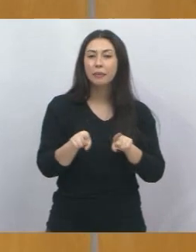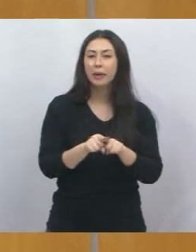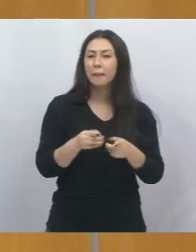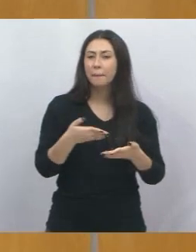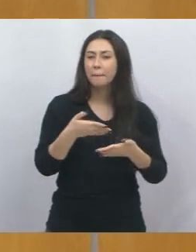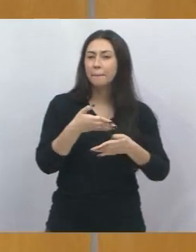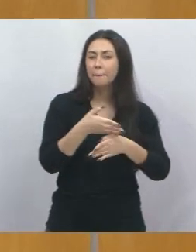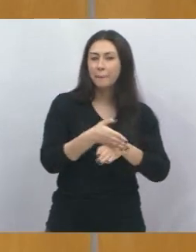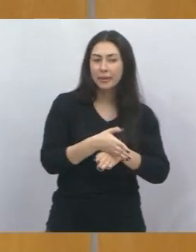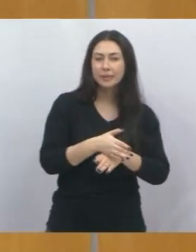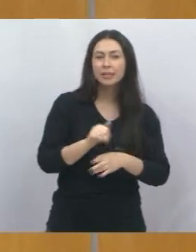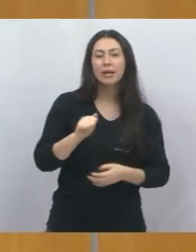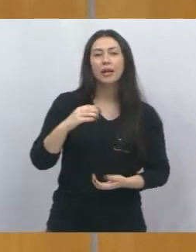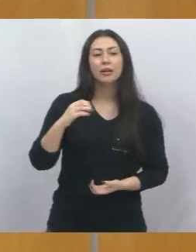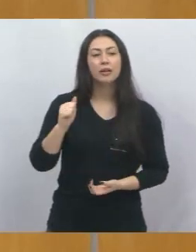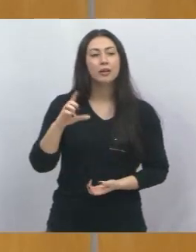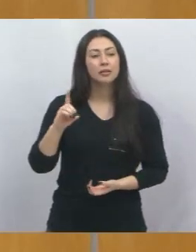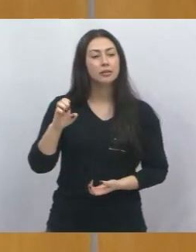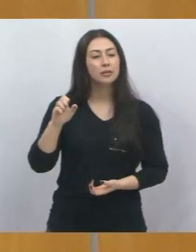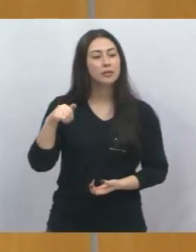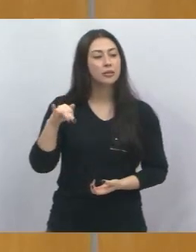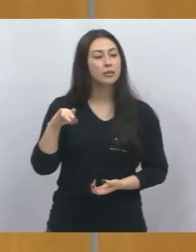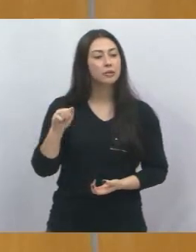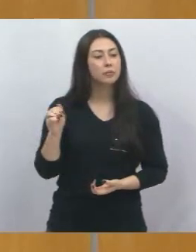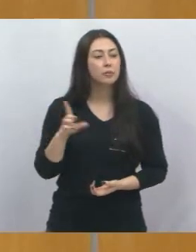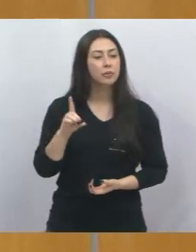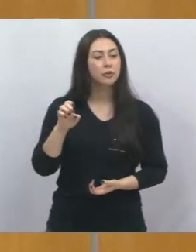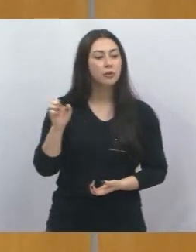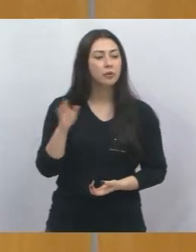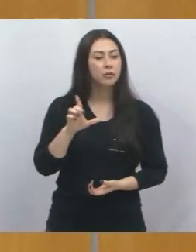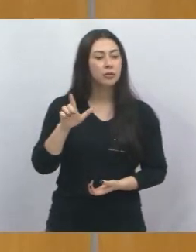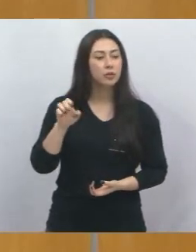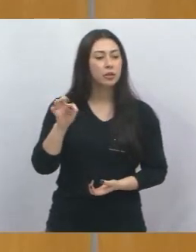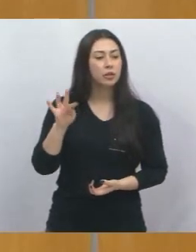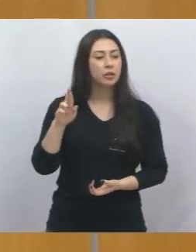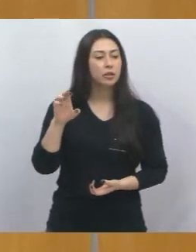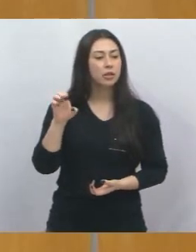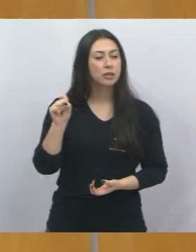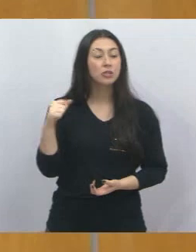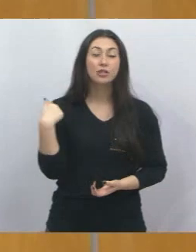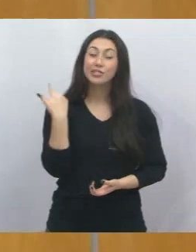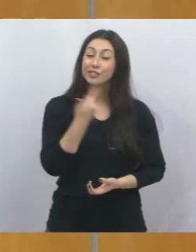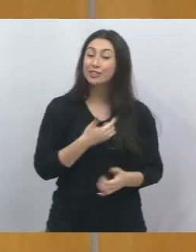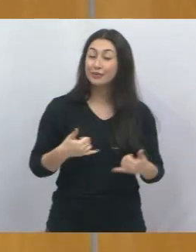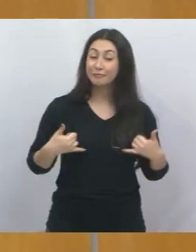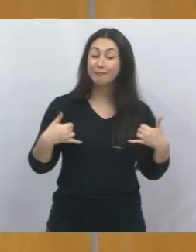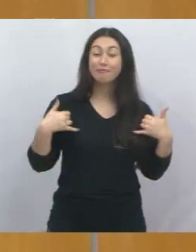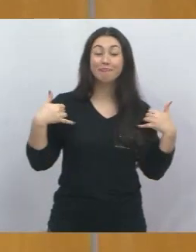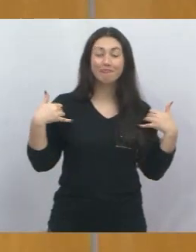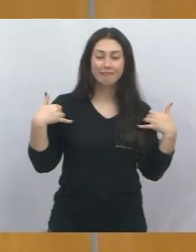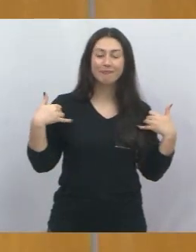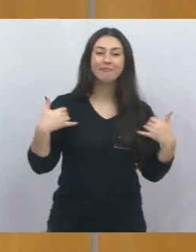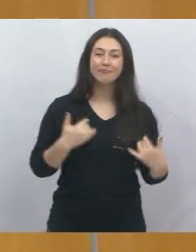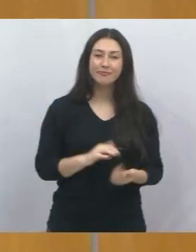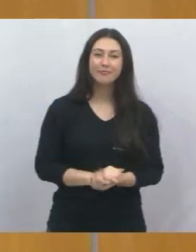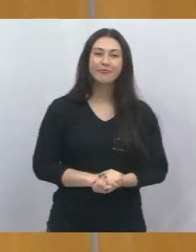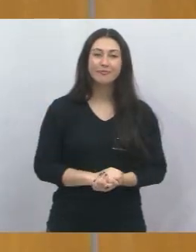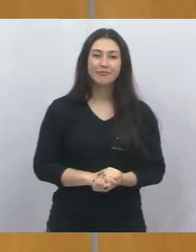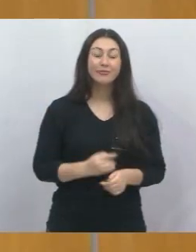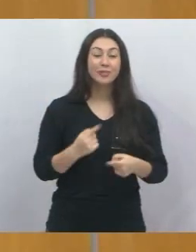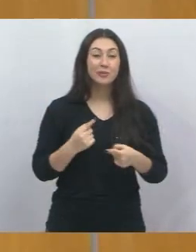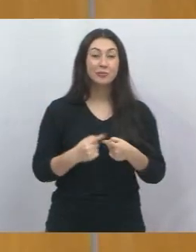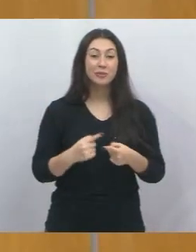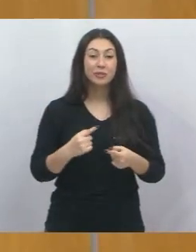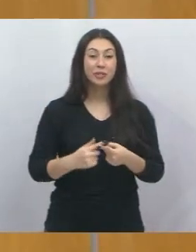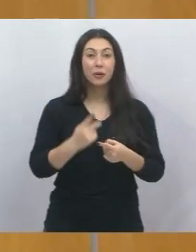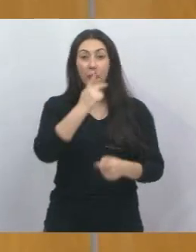Jacareense de Letras, isso tudo nos deixa bastante orgulhosos de você, porque